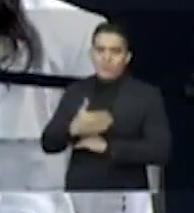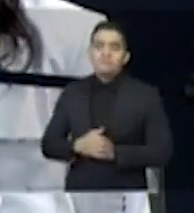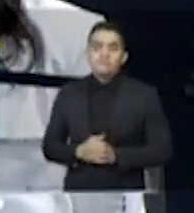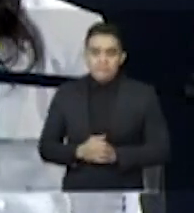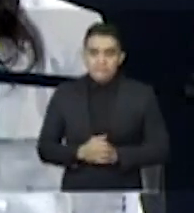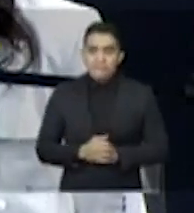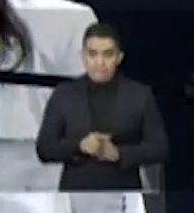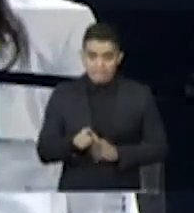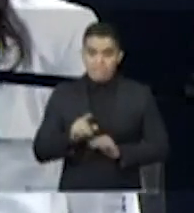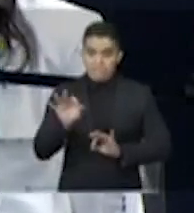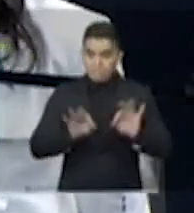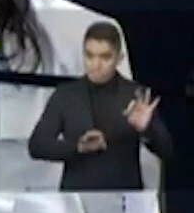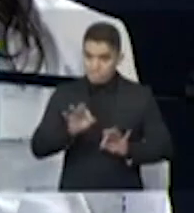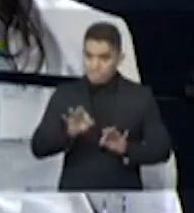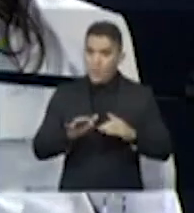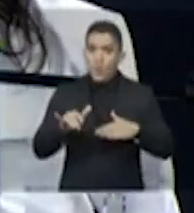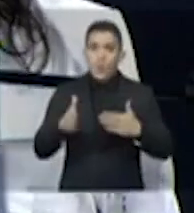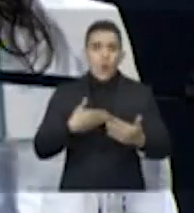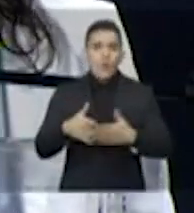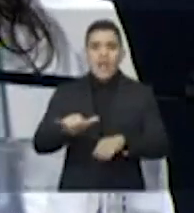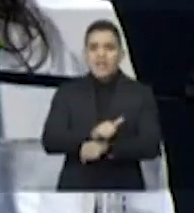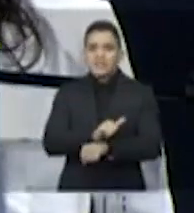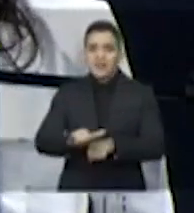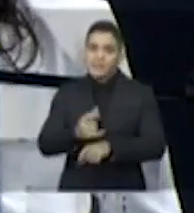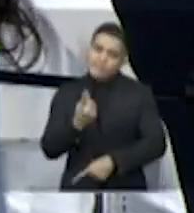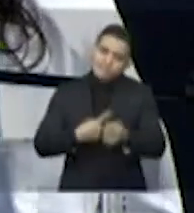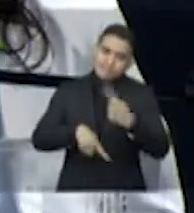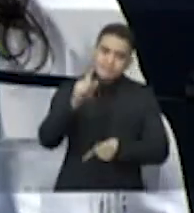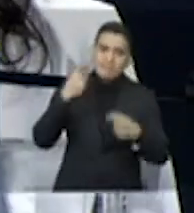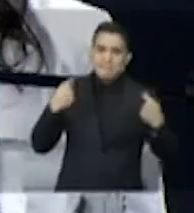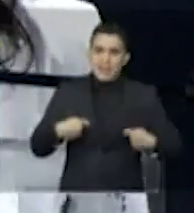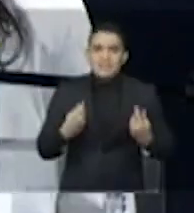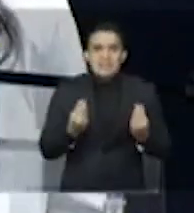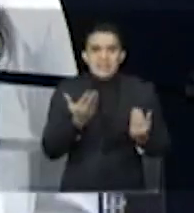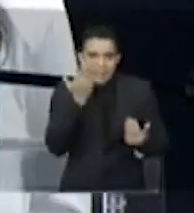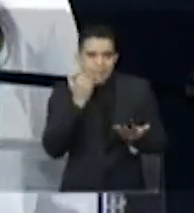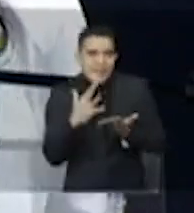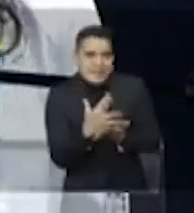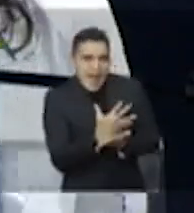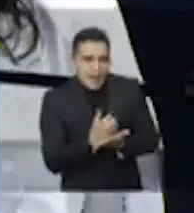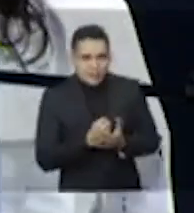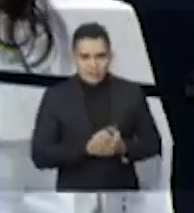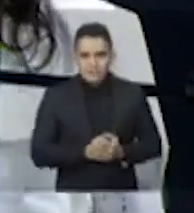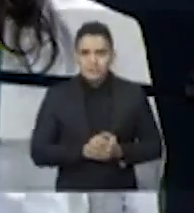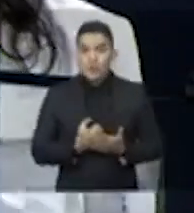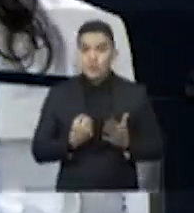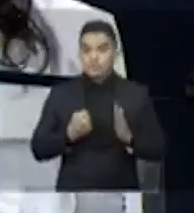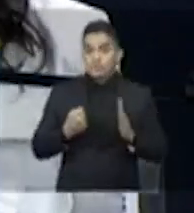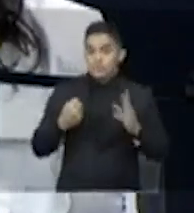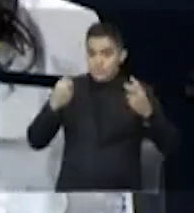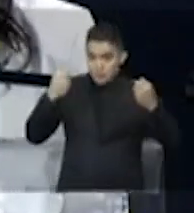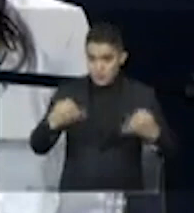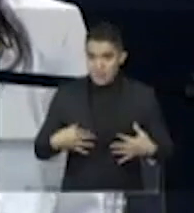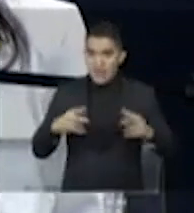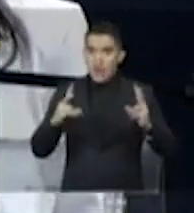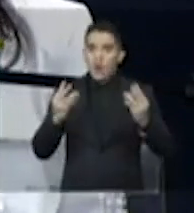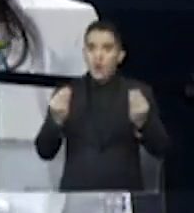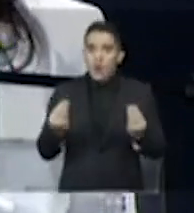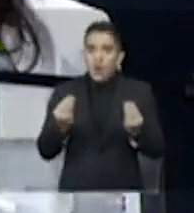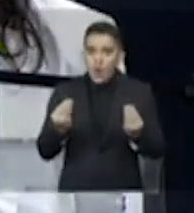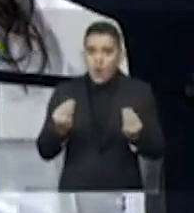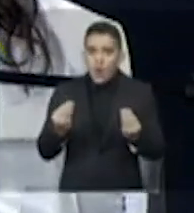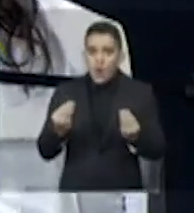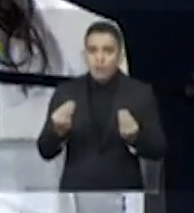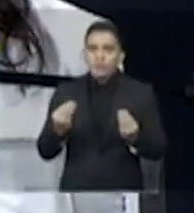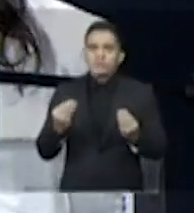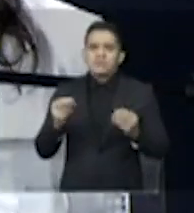interfere na formulação de qualquer estratégia para sua superação. Eu gostaria de tratar aqui brevemente os impactos dessa negligência a partir das denúncias que